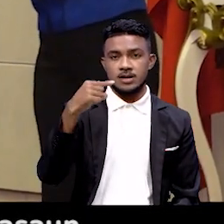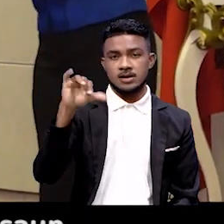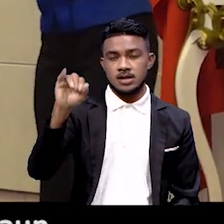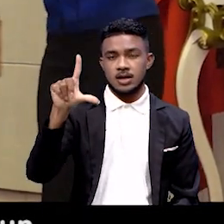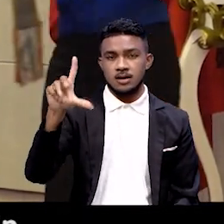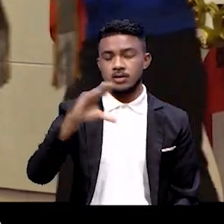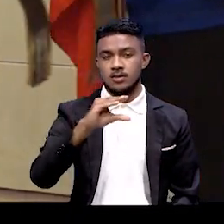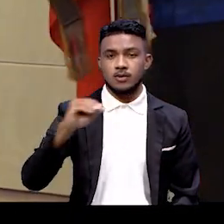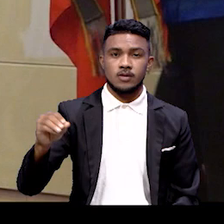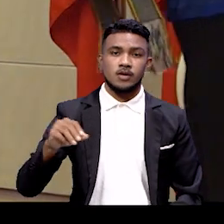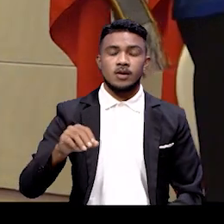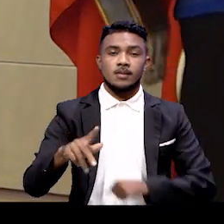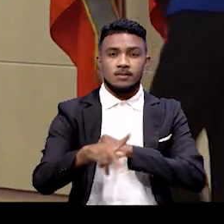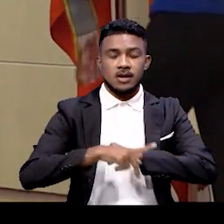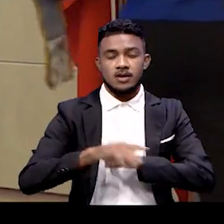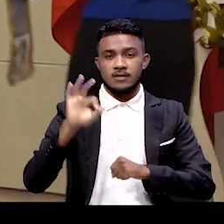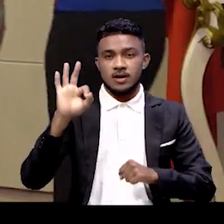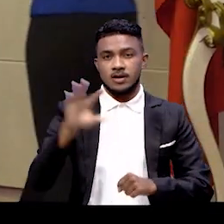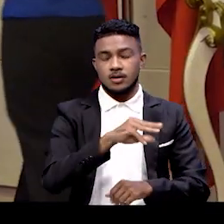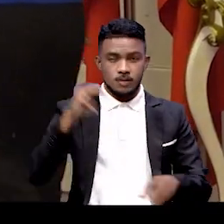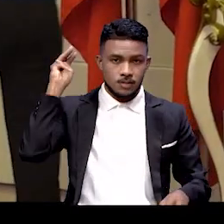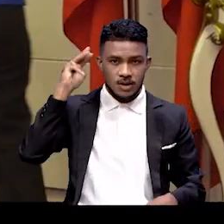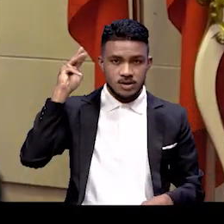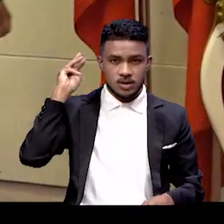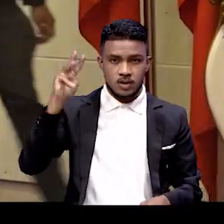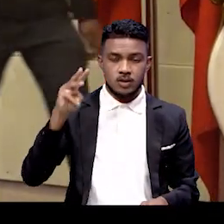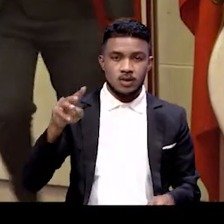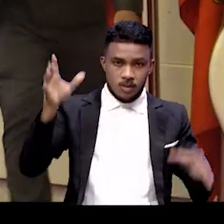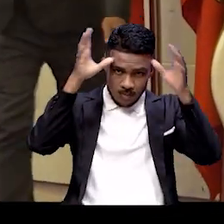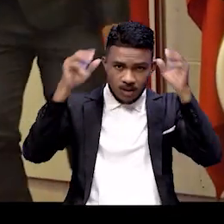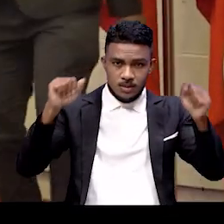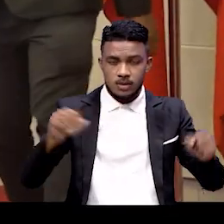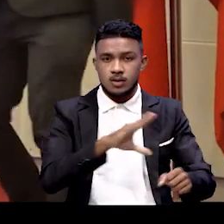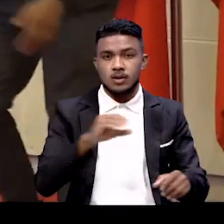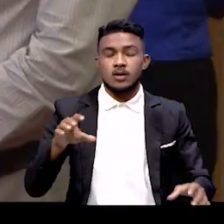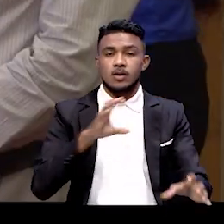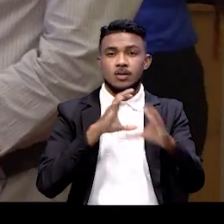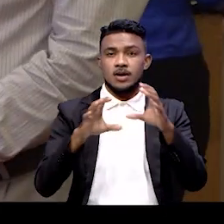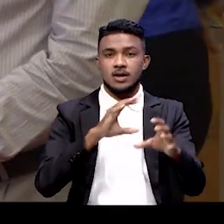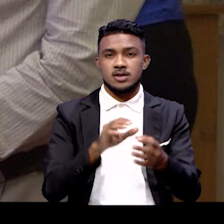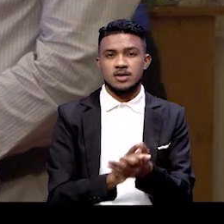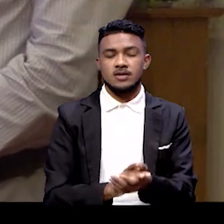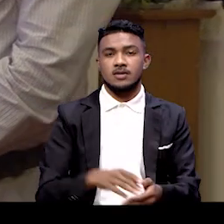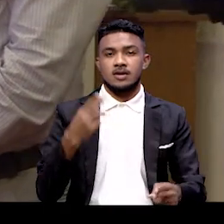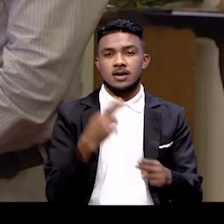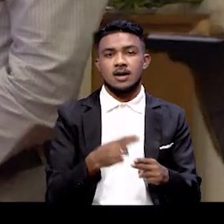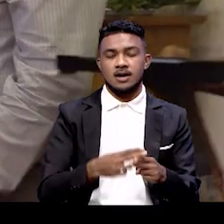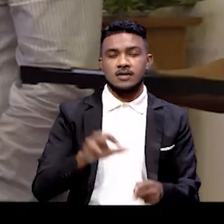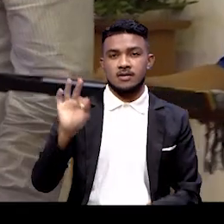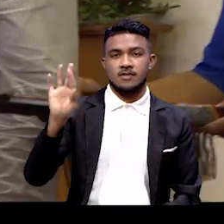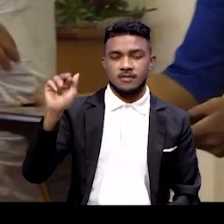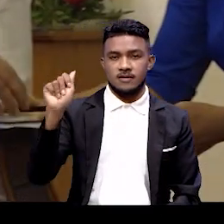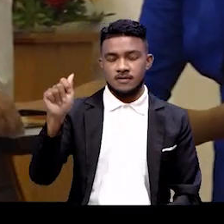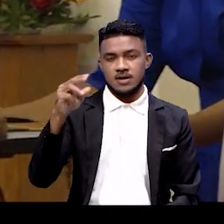Maria Alcatiri, inclui Ministro Assunto Parlamentar na Comunicação Social, Francisco Jerônimo, nebe representa Primeiro-Ministro